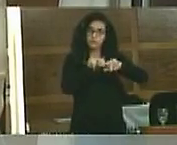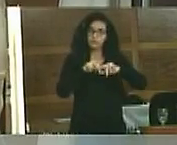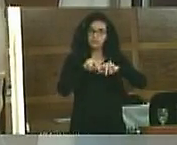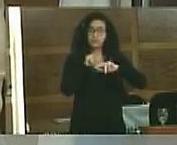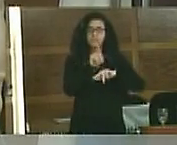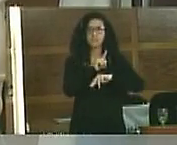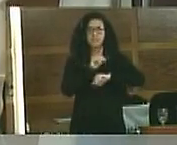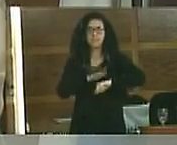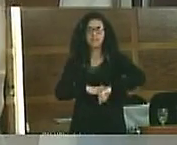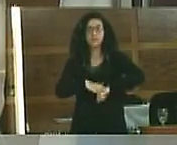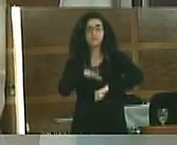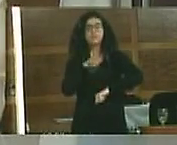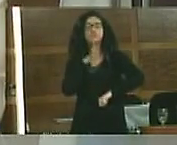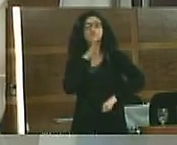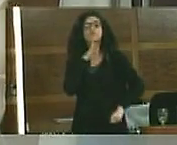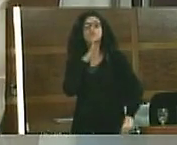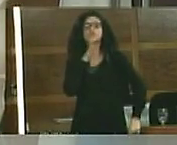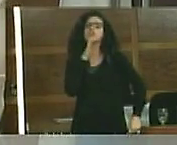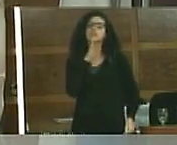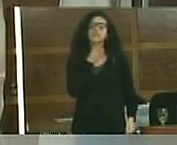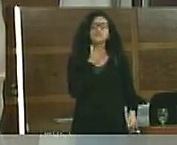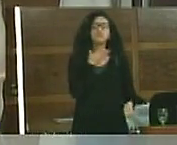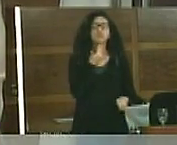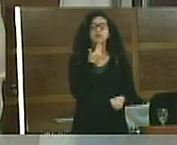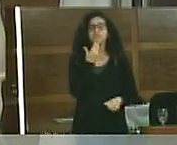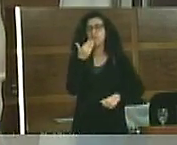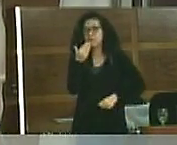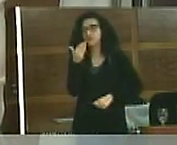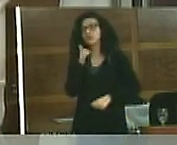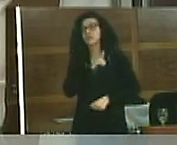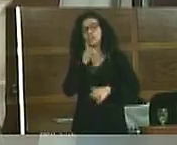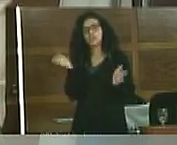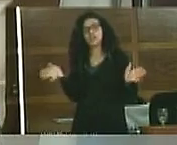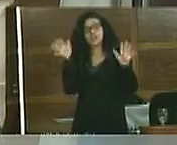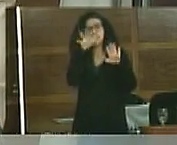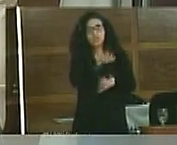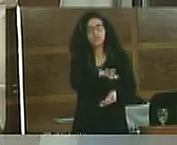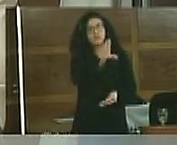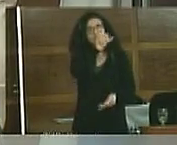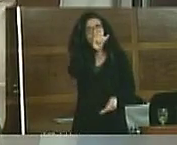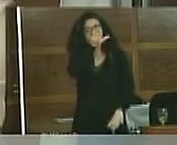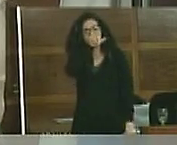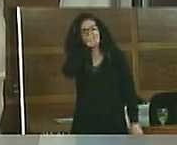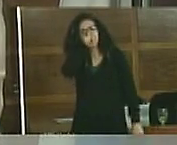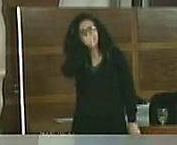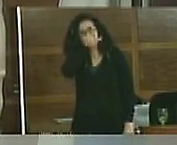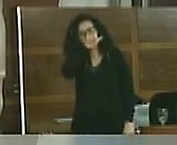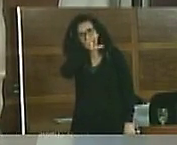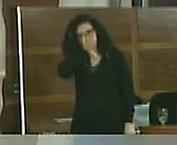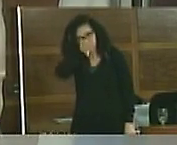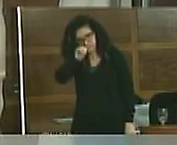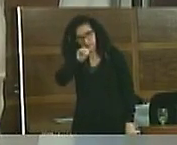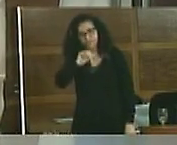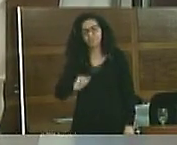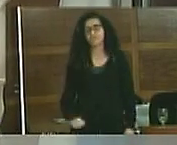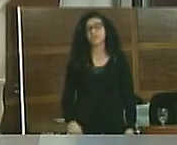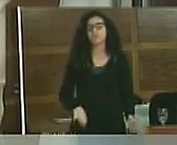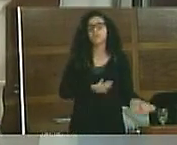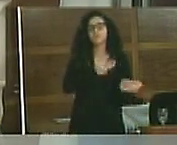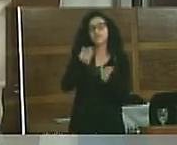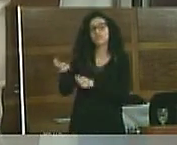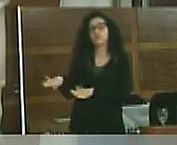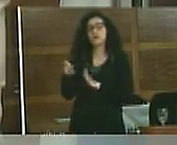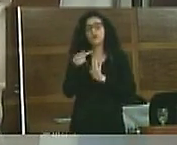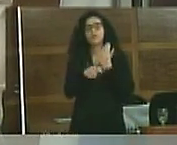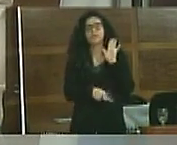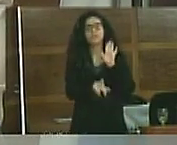ter maior visibilidade e eu peço a inclusão do Angra Motofest no calendário municipal de eventos da cidade. E no